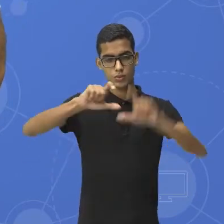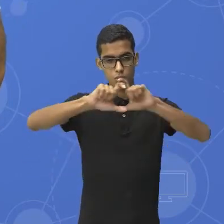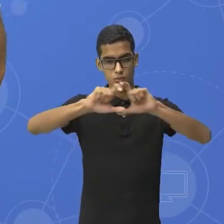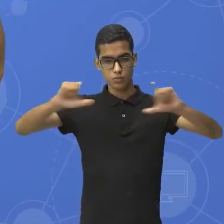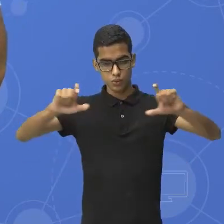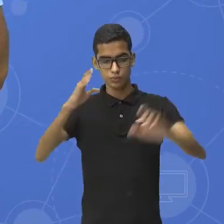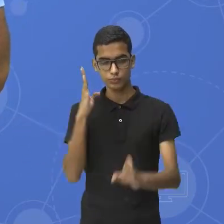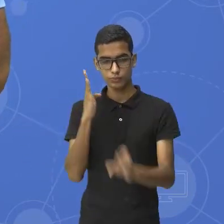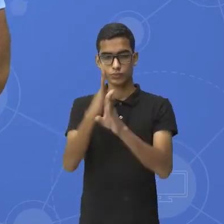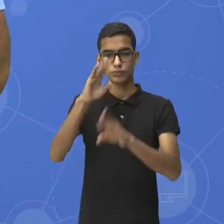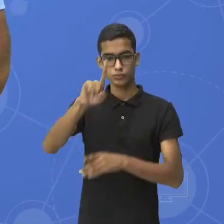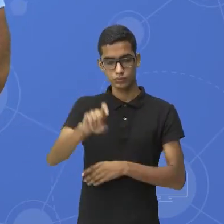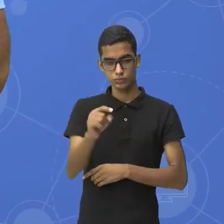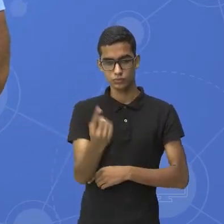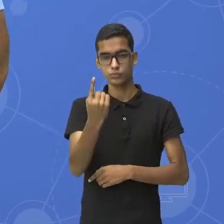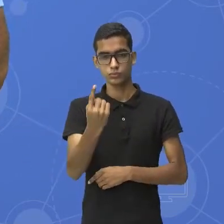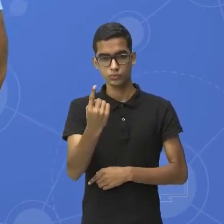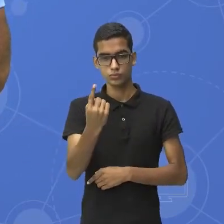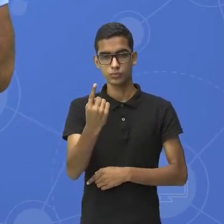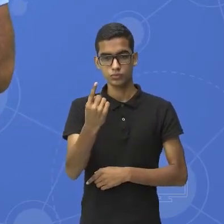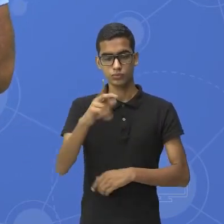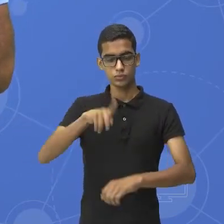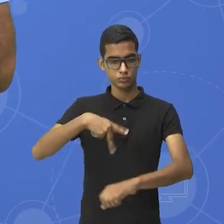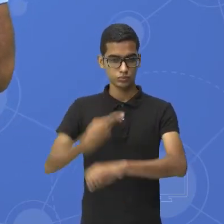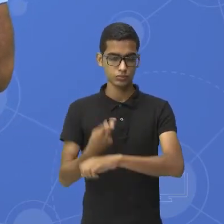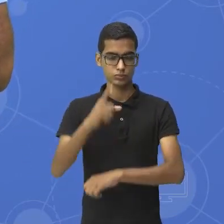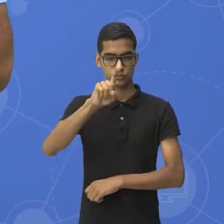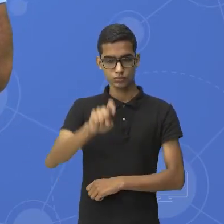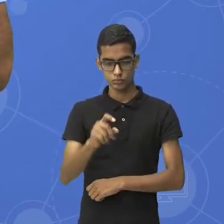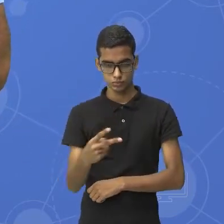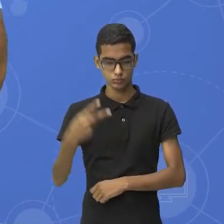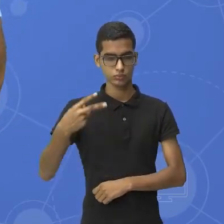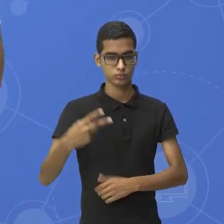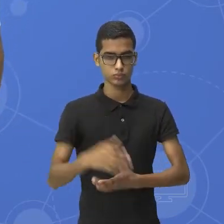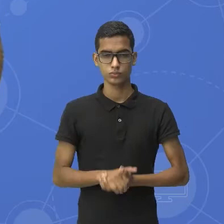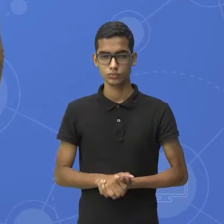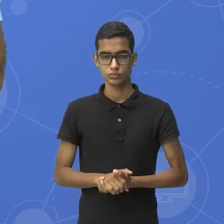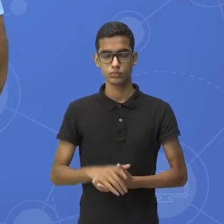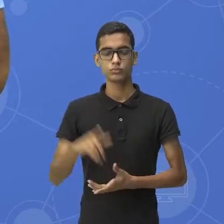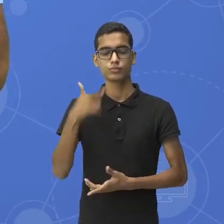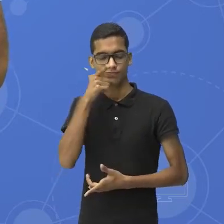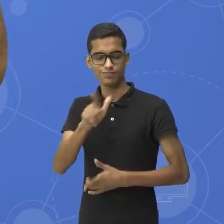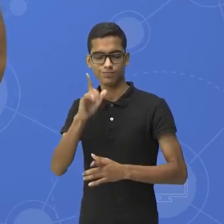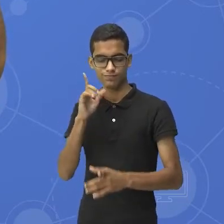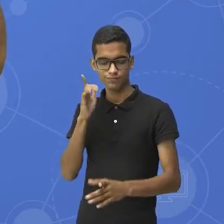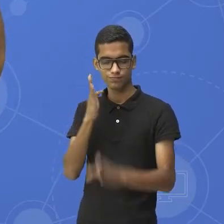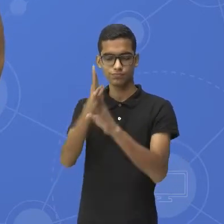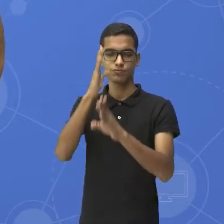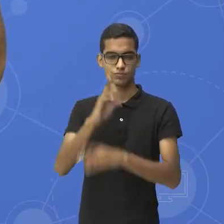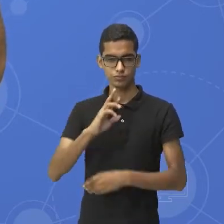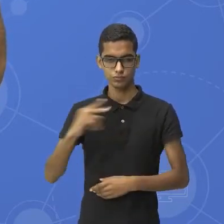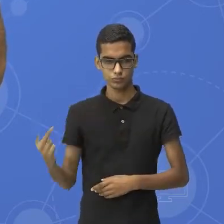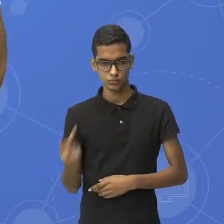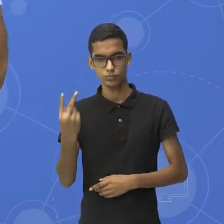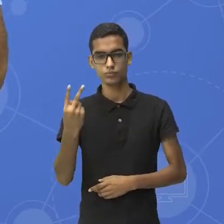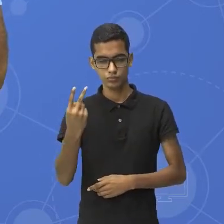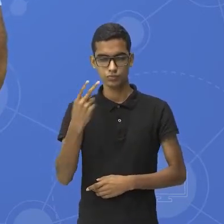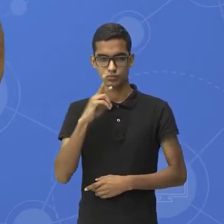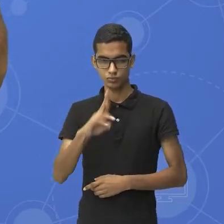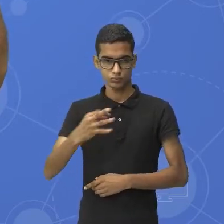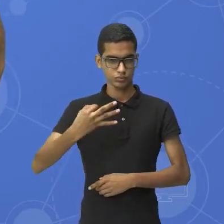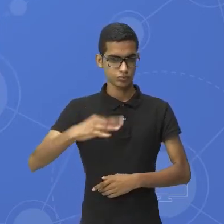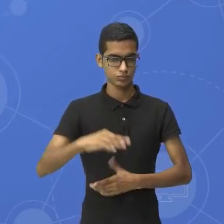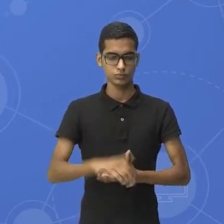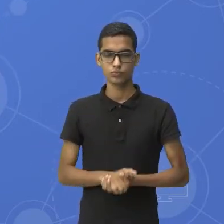encontrar x1 e depois encontrar x2. E aí eu consigo chegar nos valores, né, que a gente está